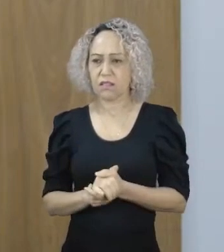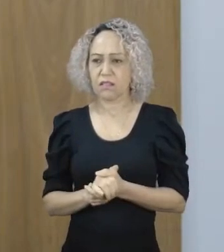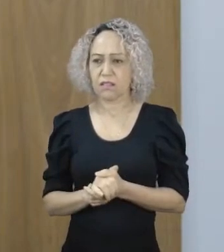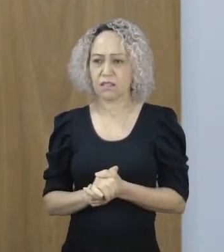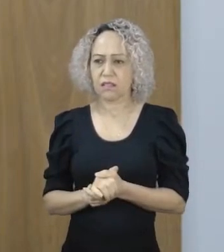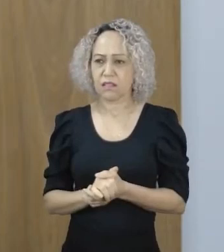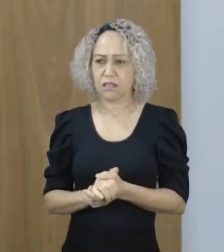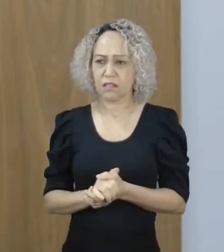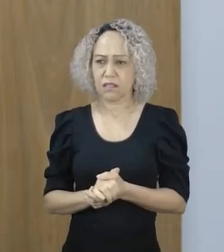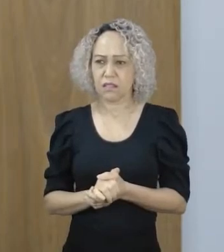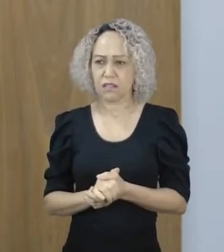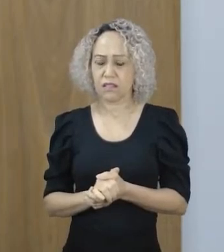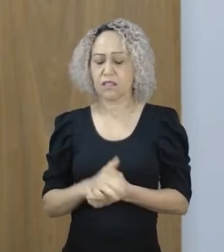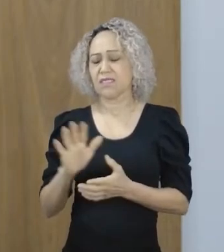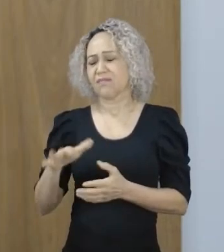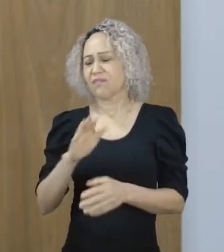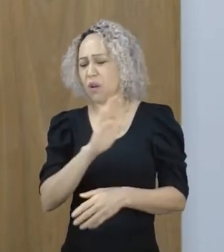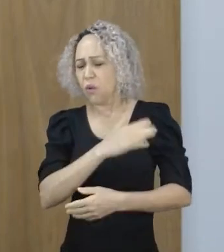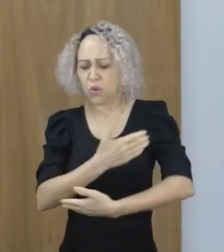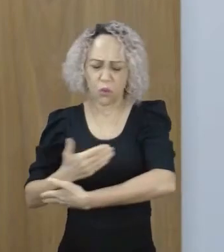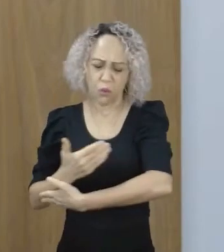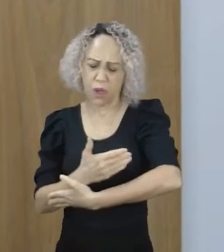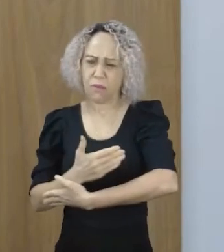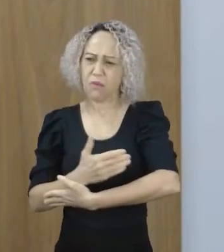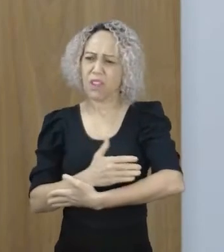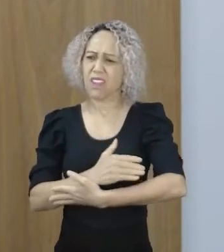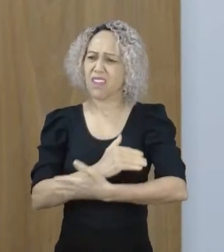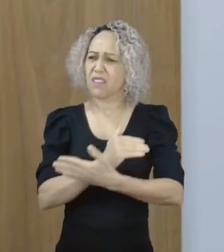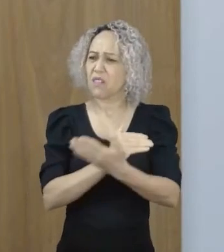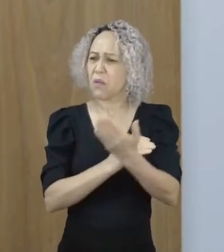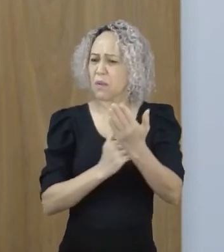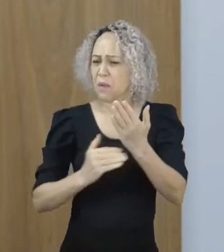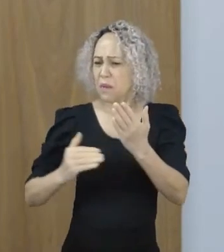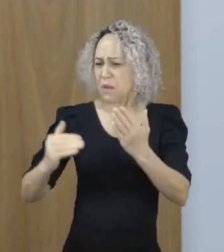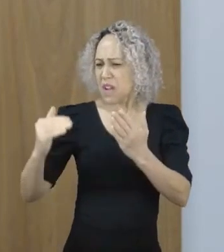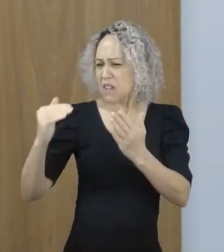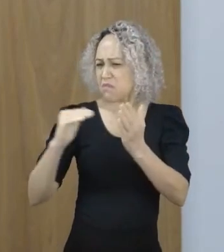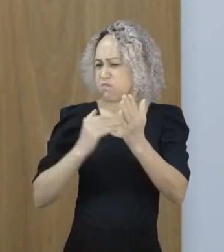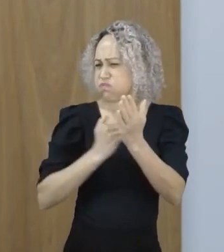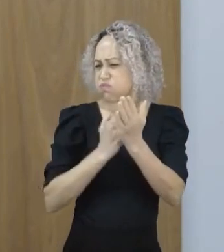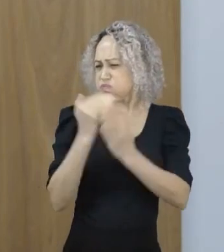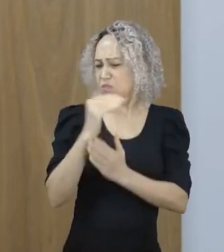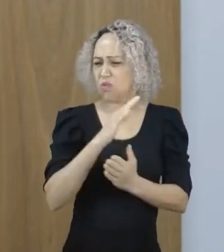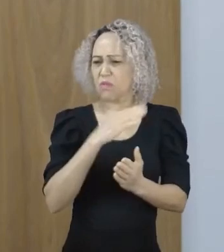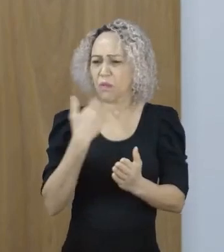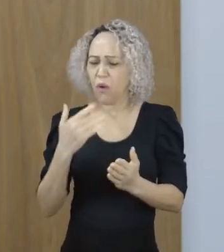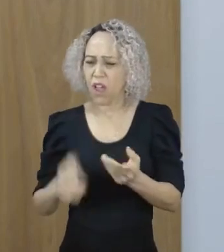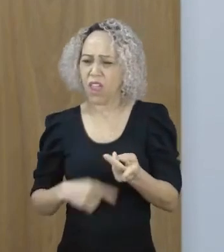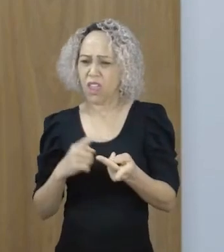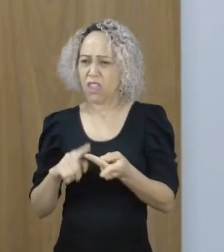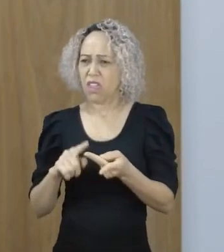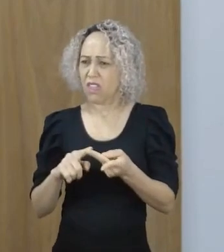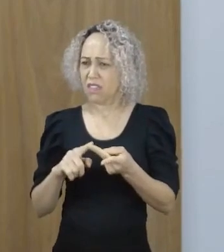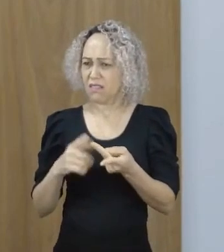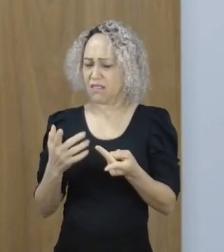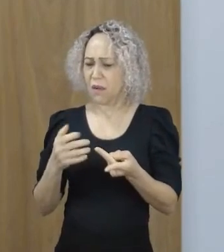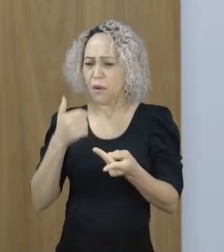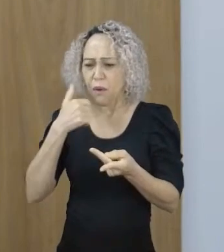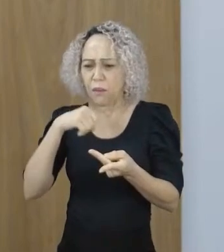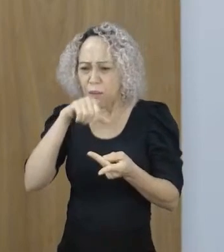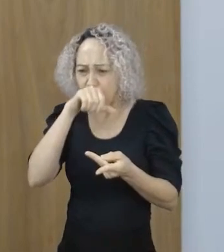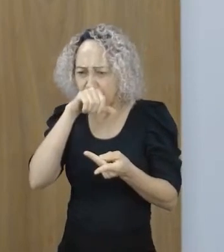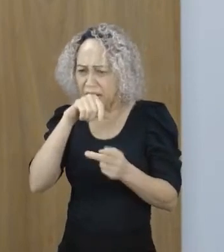a aumentar. Mortalidade materna voltou a aumentar. Ocorrência de doenças preveníveis. Tudo isso foi um impacto